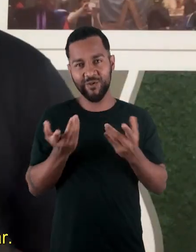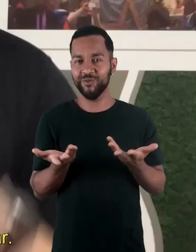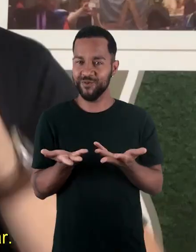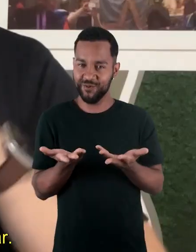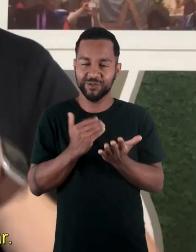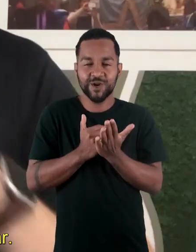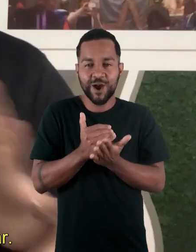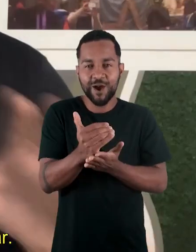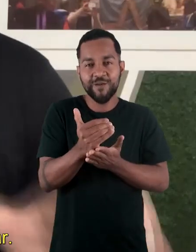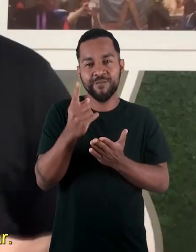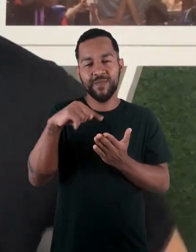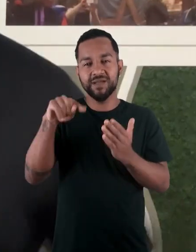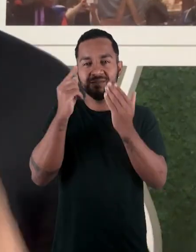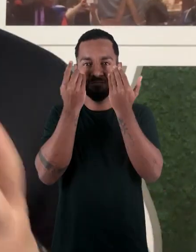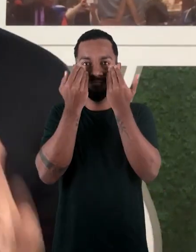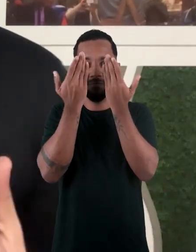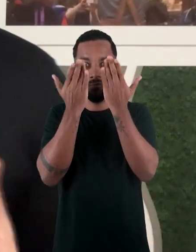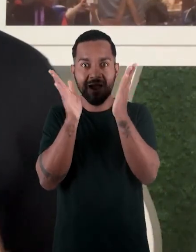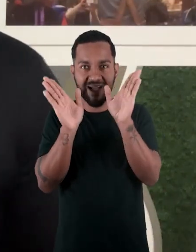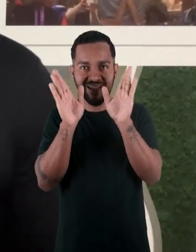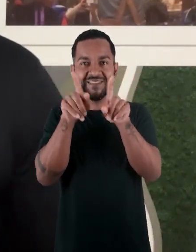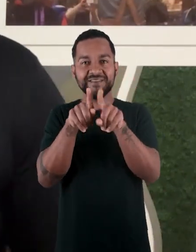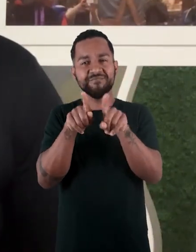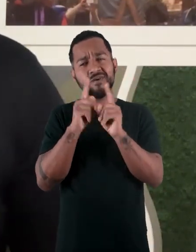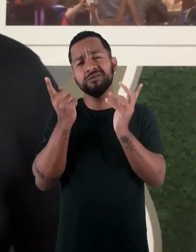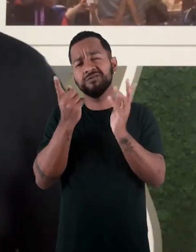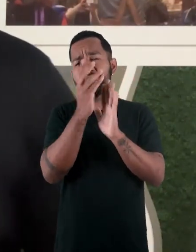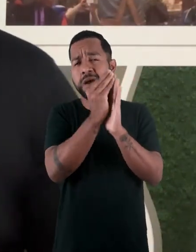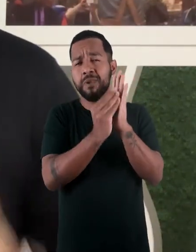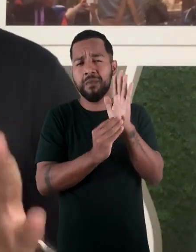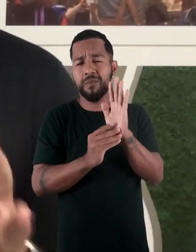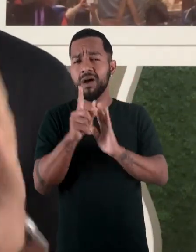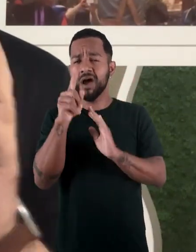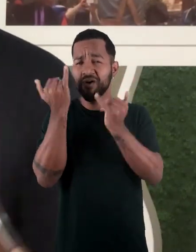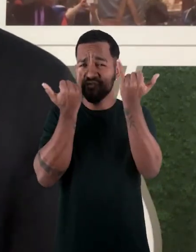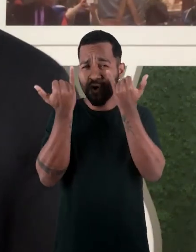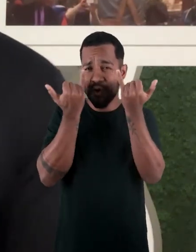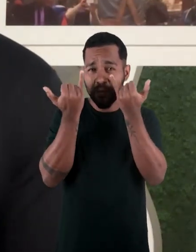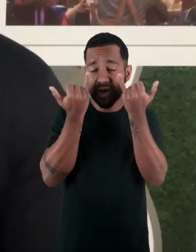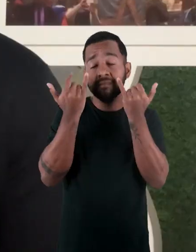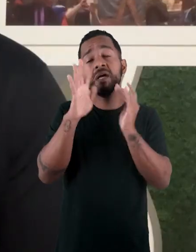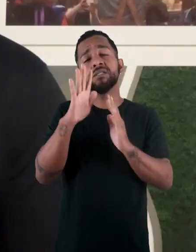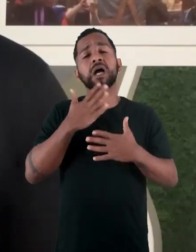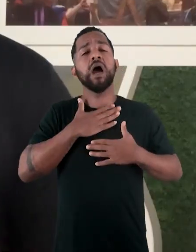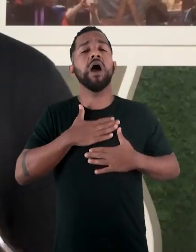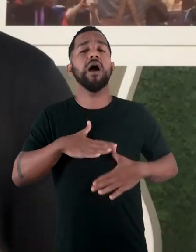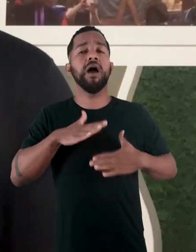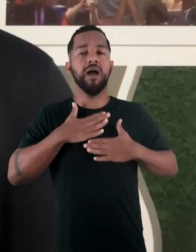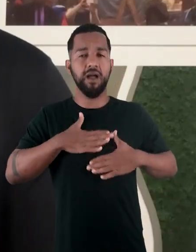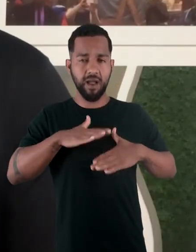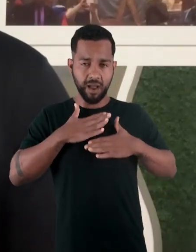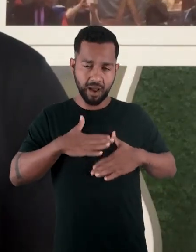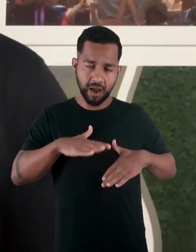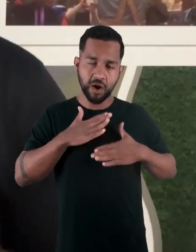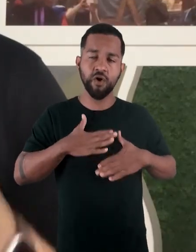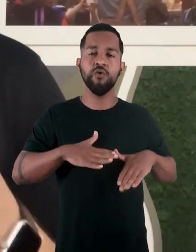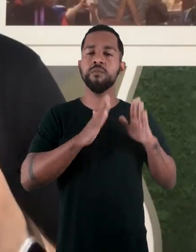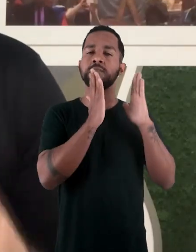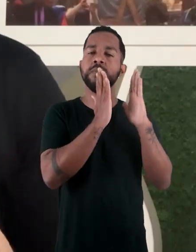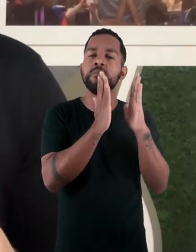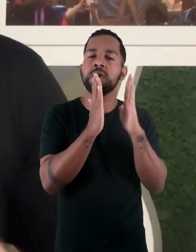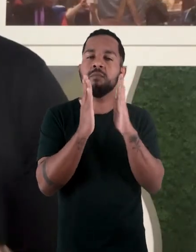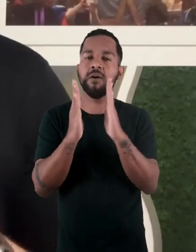vai começar a abrir o nosso olhar. Dito tudo isso, parecem muitas informações, eu quero que a gente olhe com muita calma, com muita cautela.